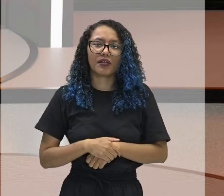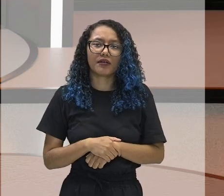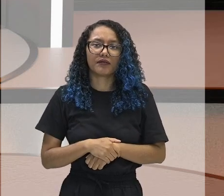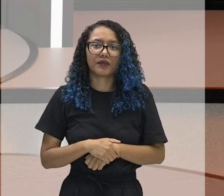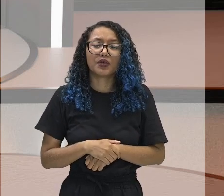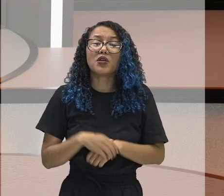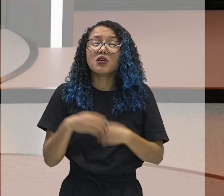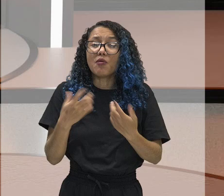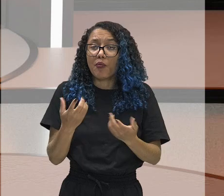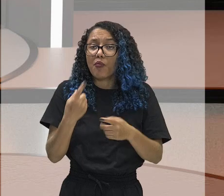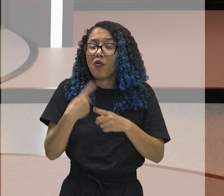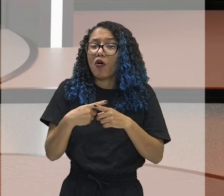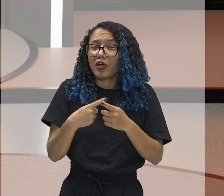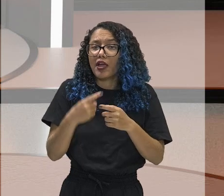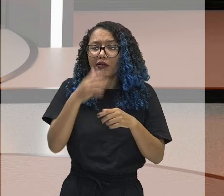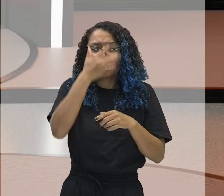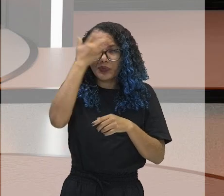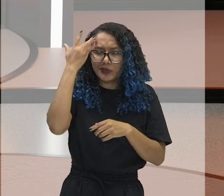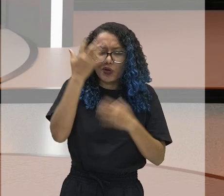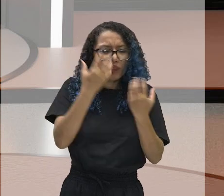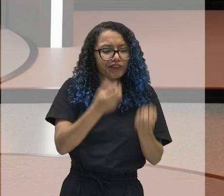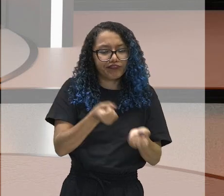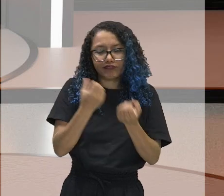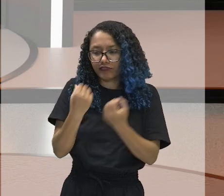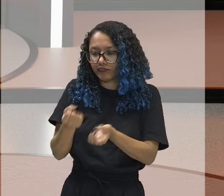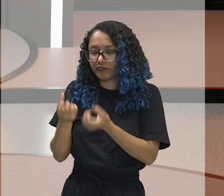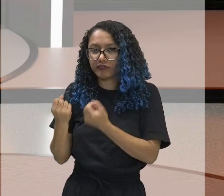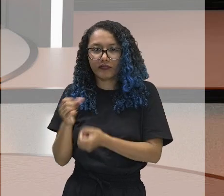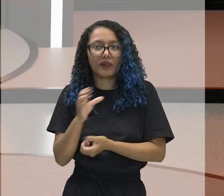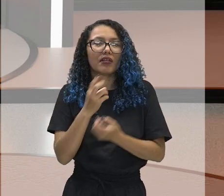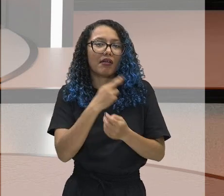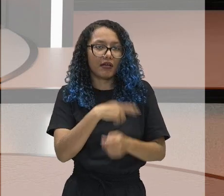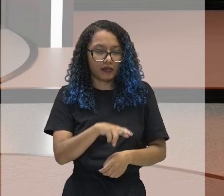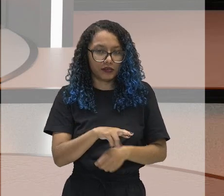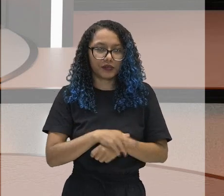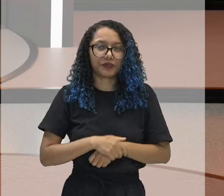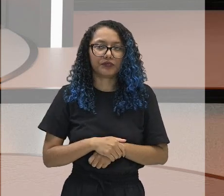conversões aconteciam. Inclusive, dentro ao próprio Império Romano do